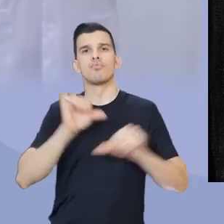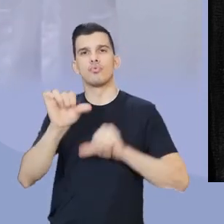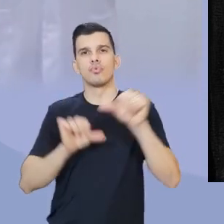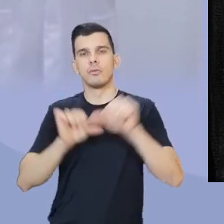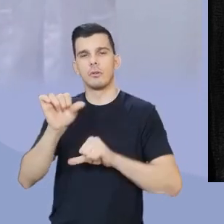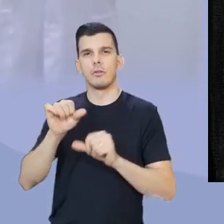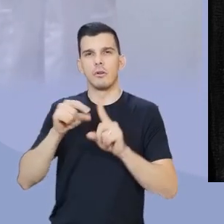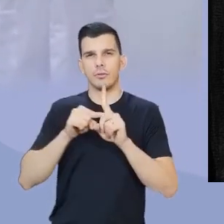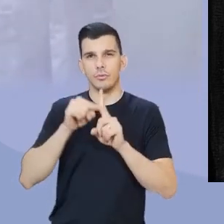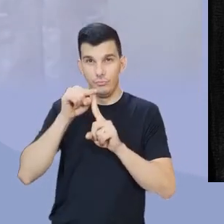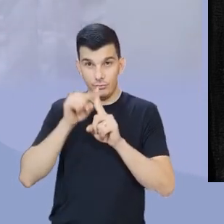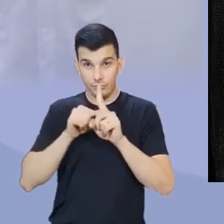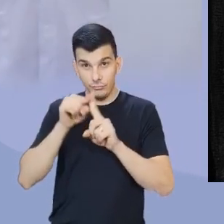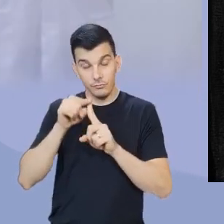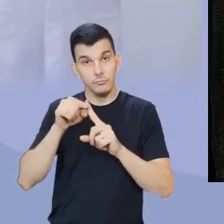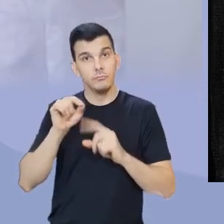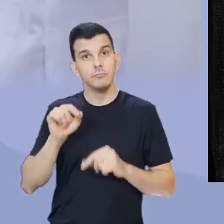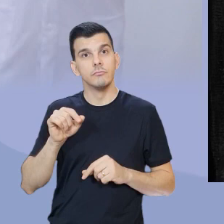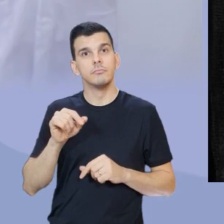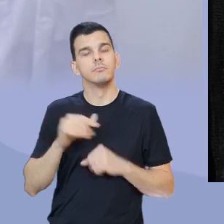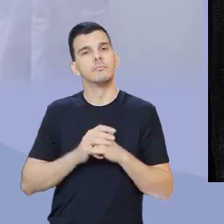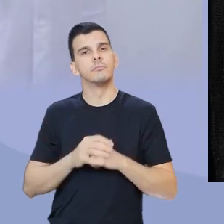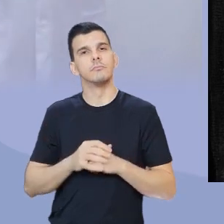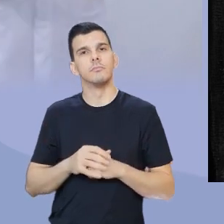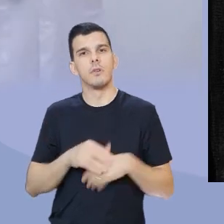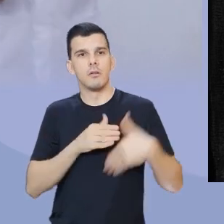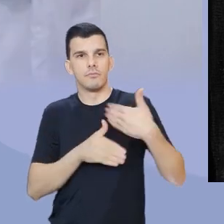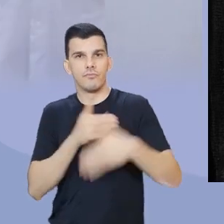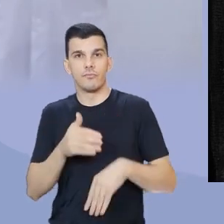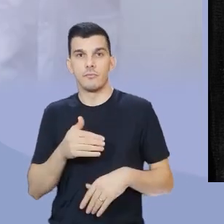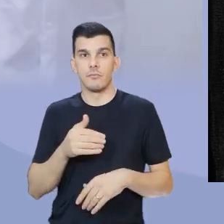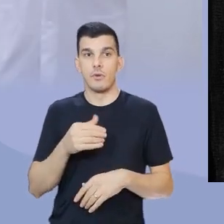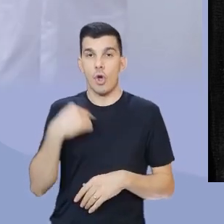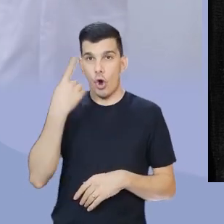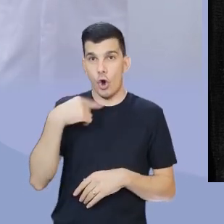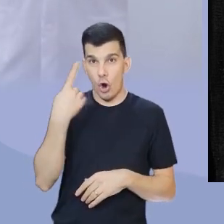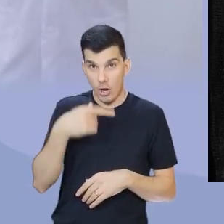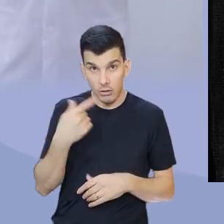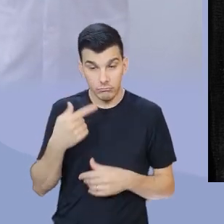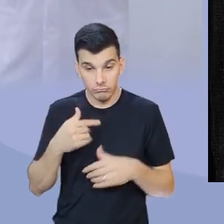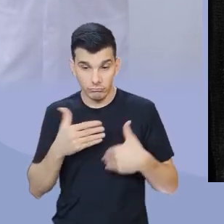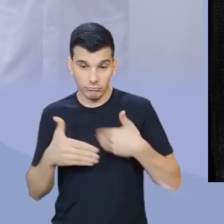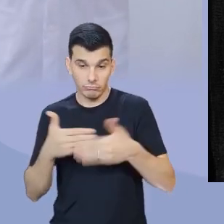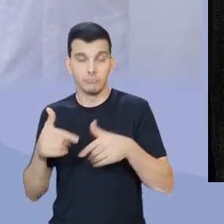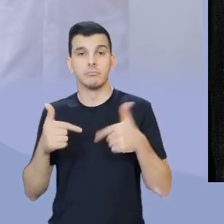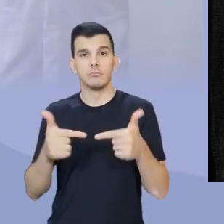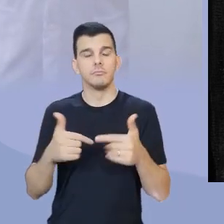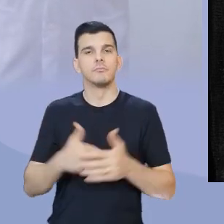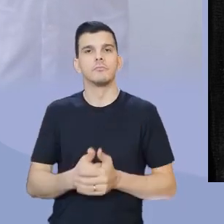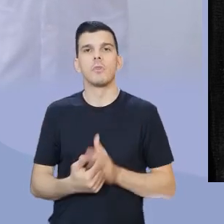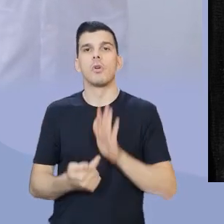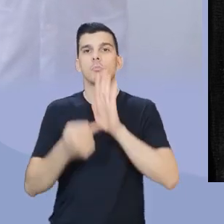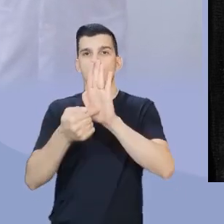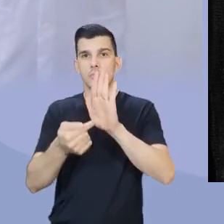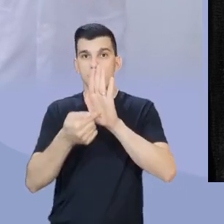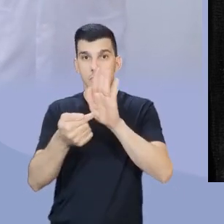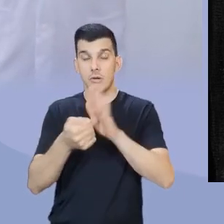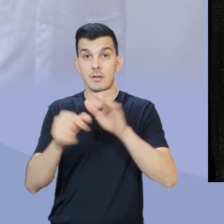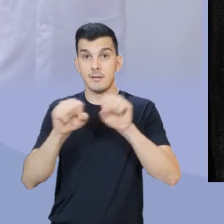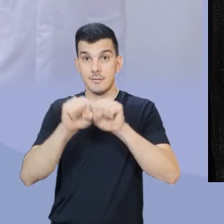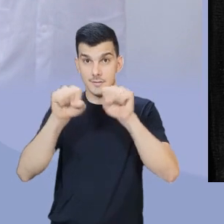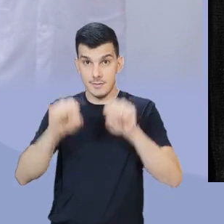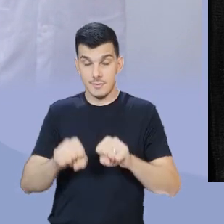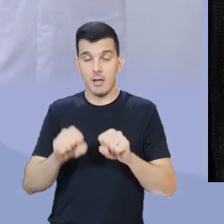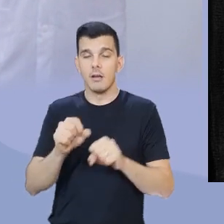da temperatura interna de um aparelho eletrônico durante as 6 primeiras horas de funcionamento, mostrando que seu sistema